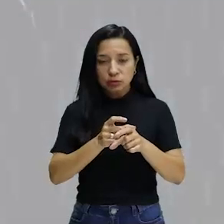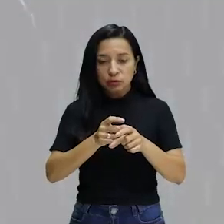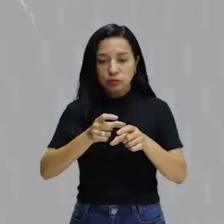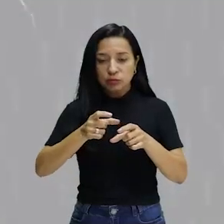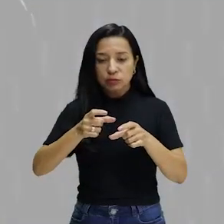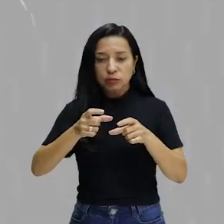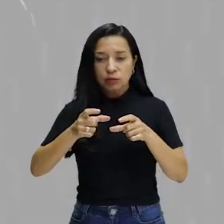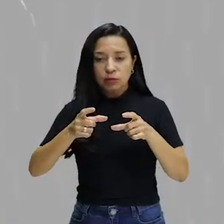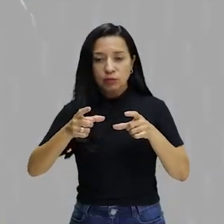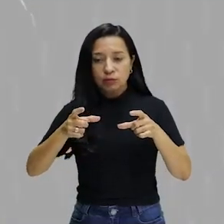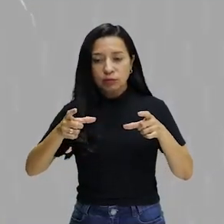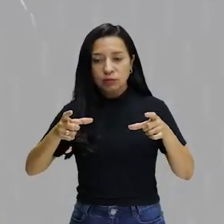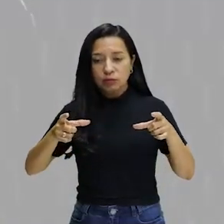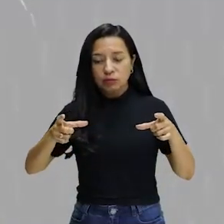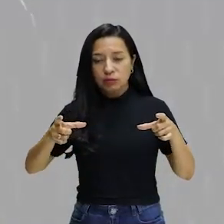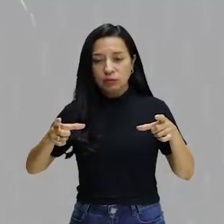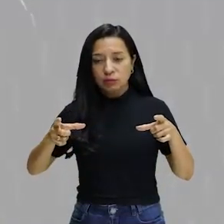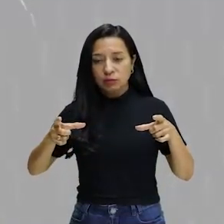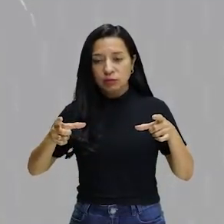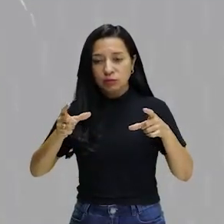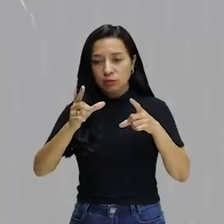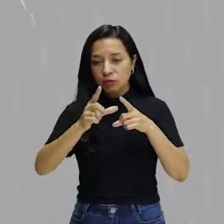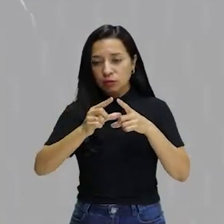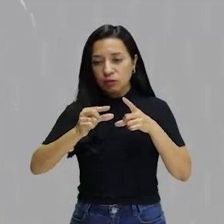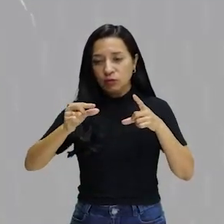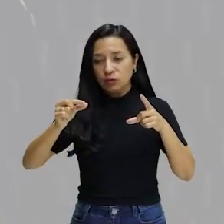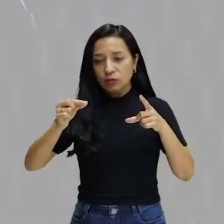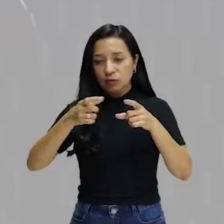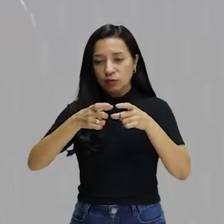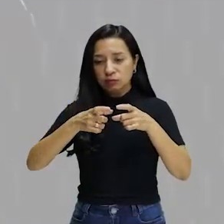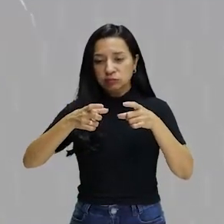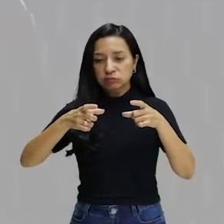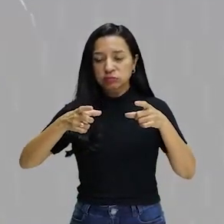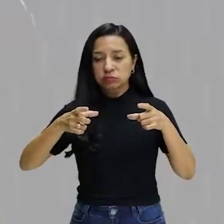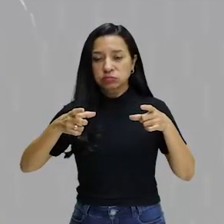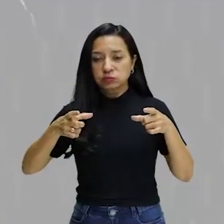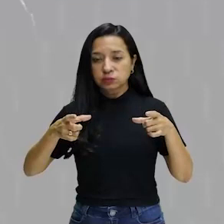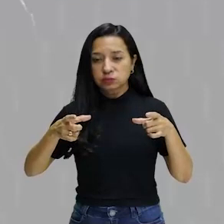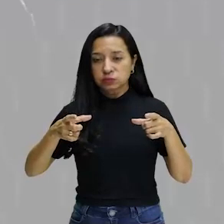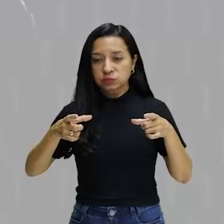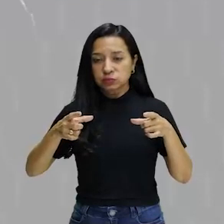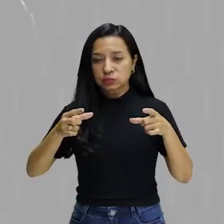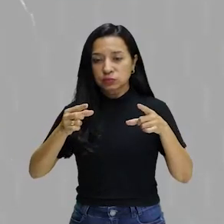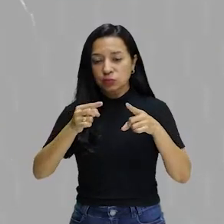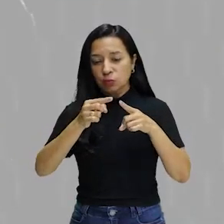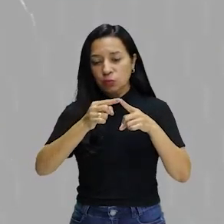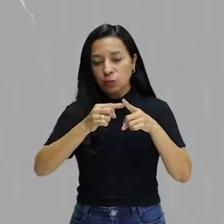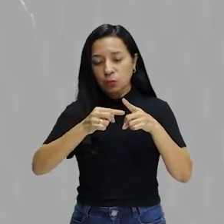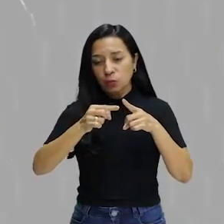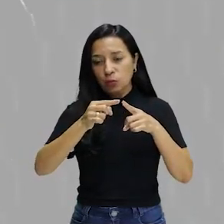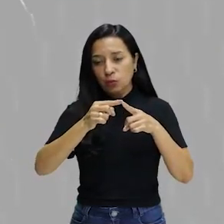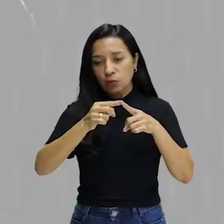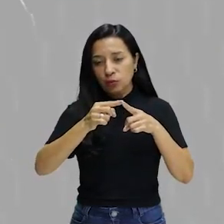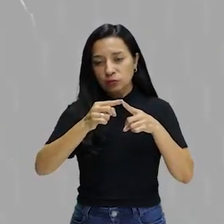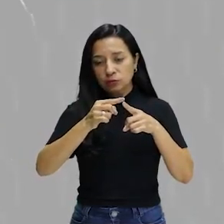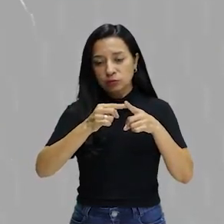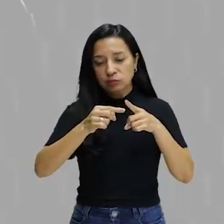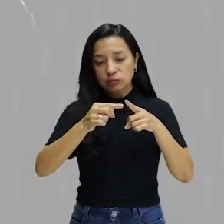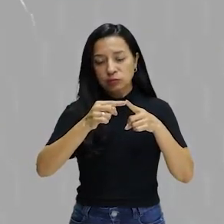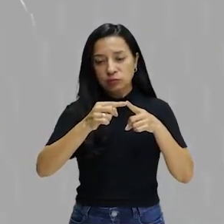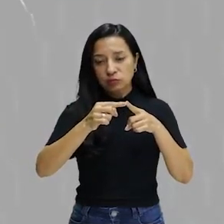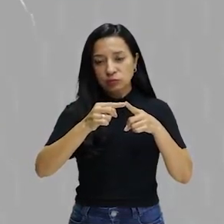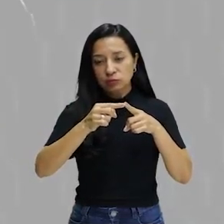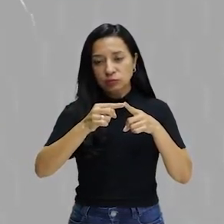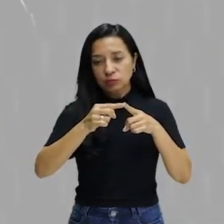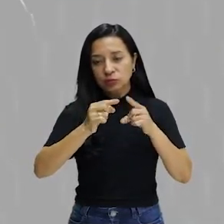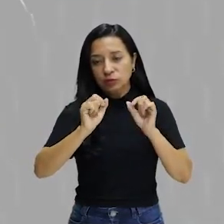de uma folha, né? Como a gente pode observar, nós temos um corte histológico da epiderme da folha,